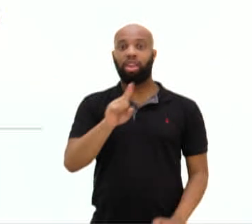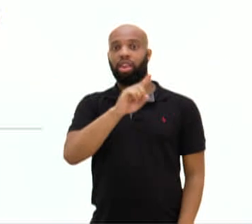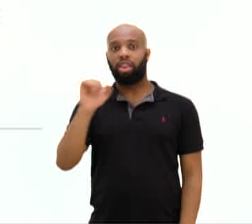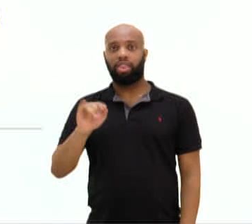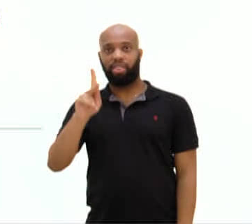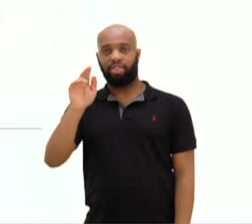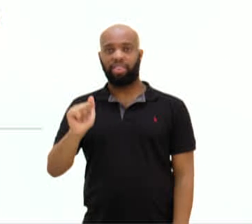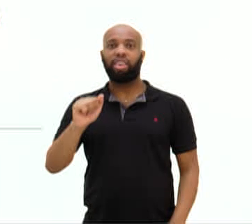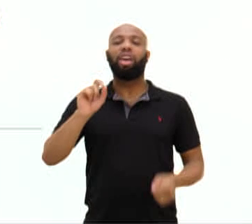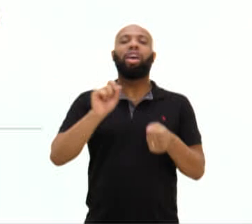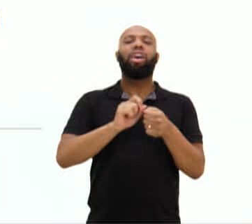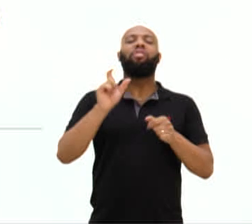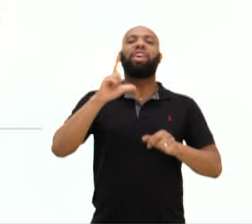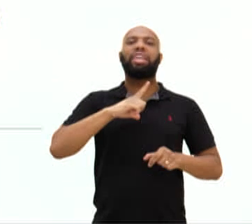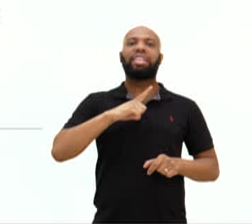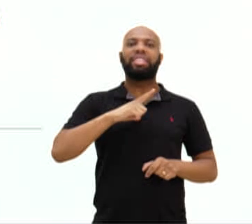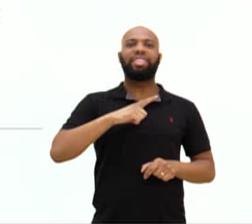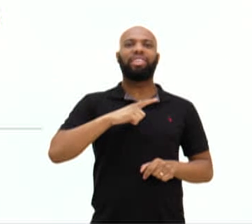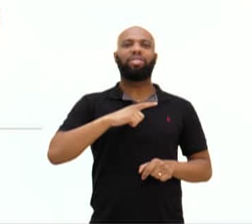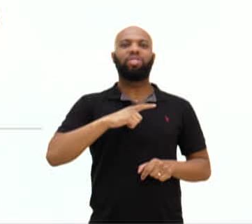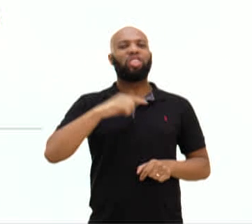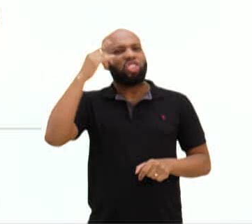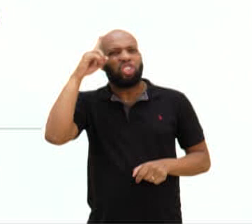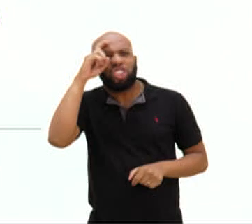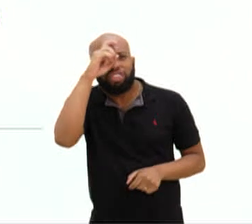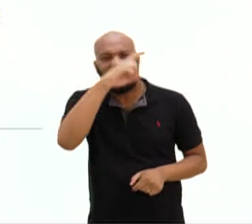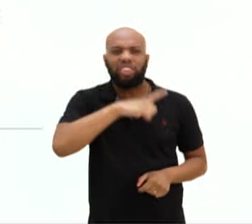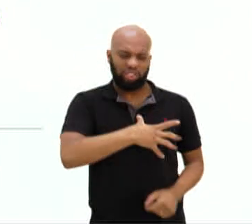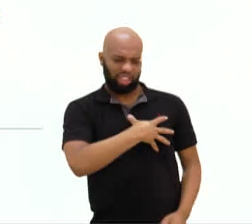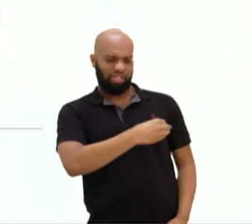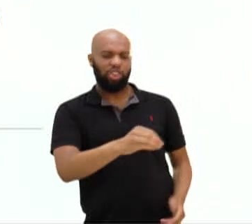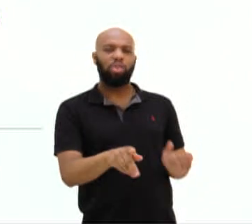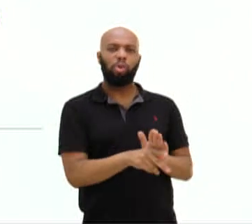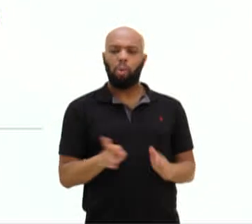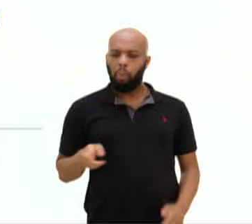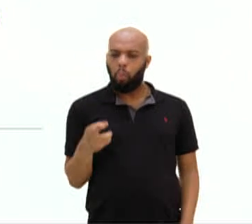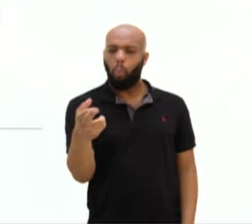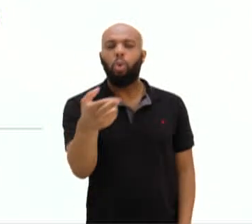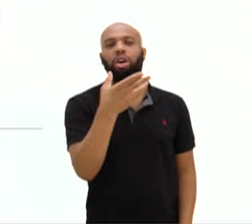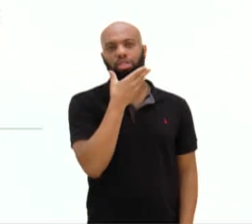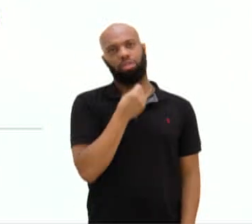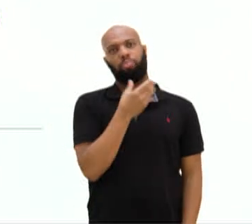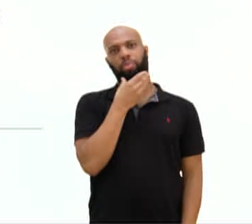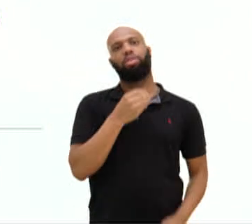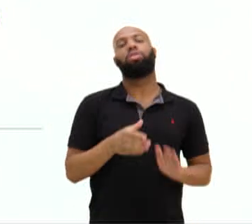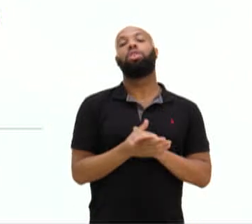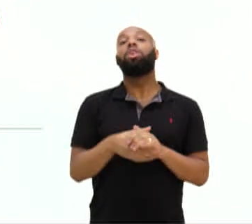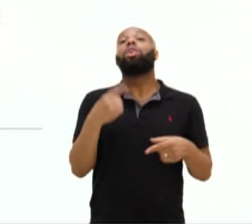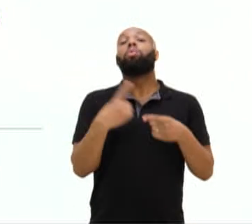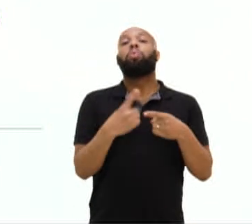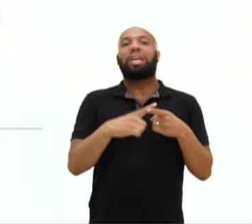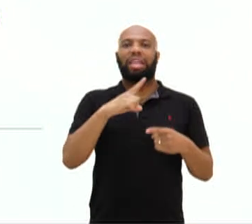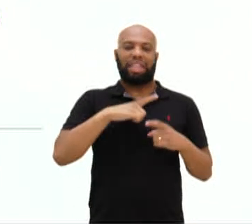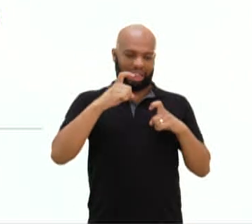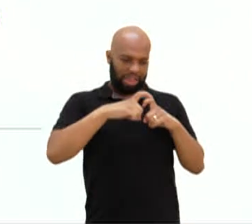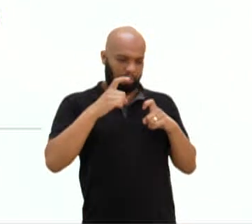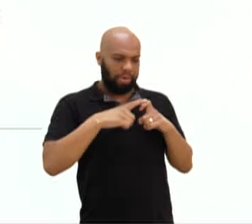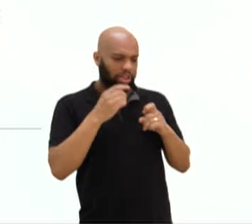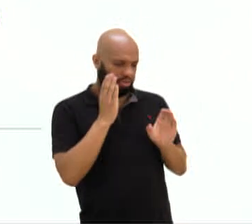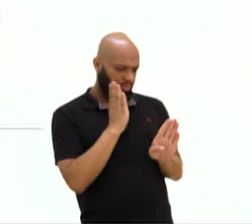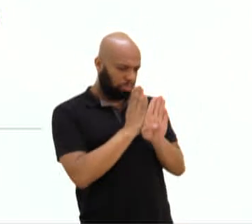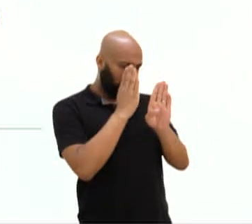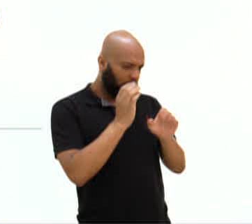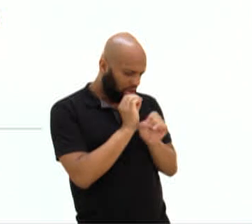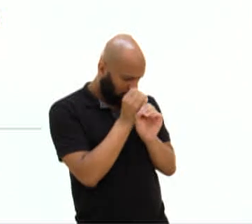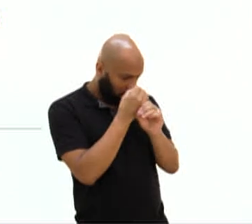reduz fertilidade e testosterona em camundongos machos, diz estudo. Médicos infectaram roedores e viram a